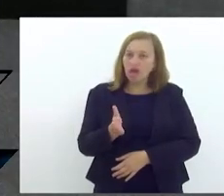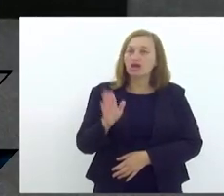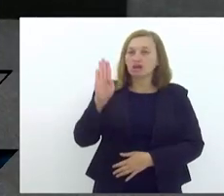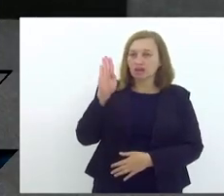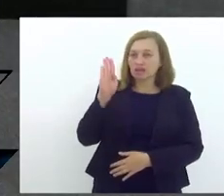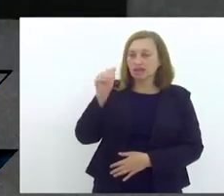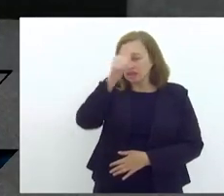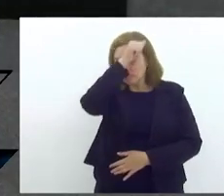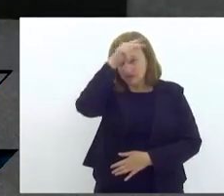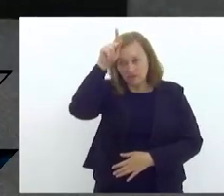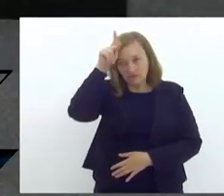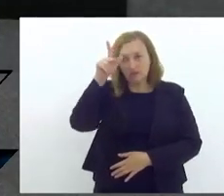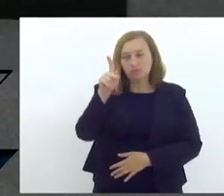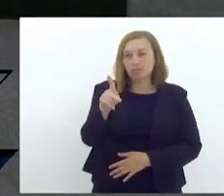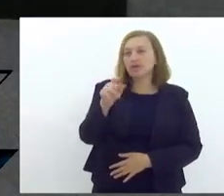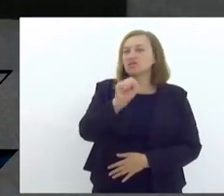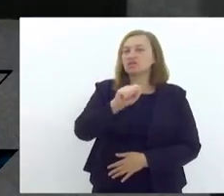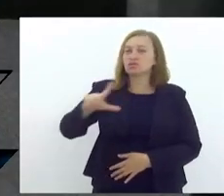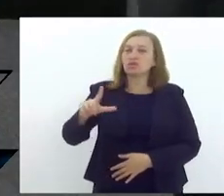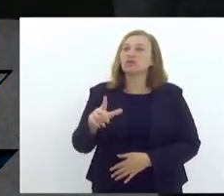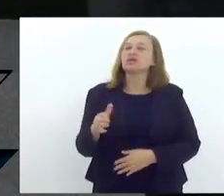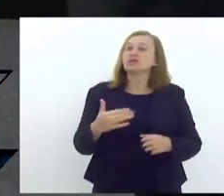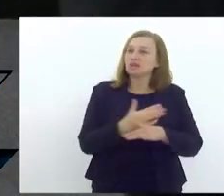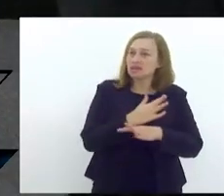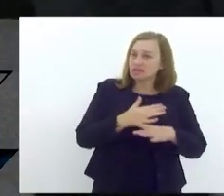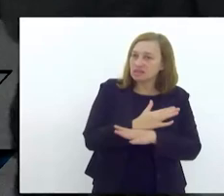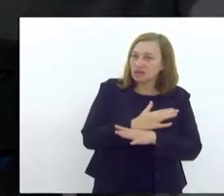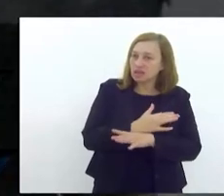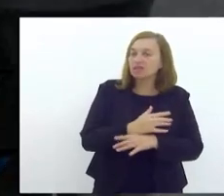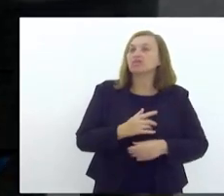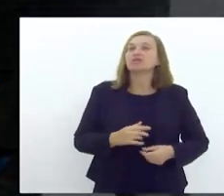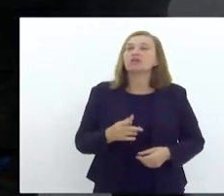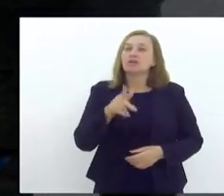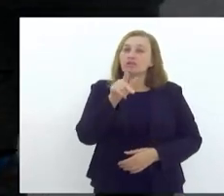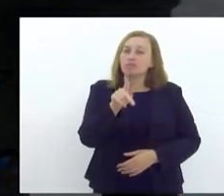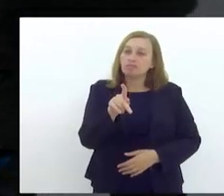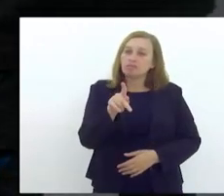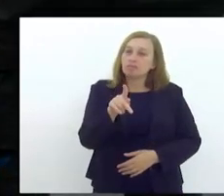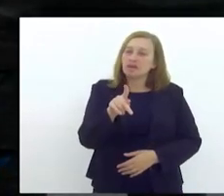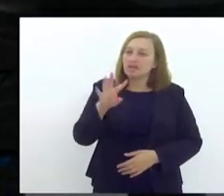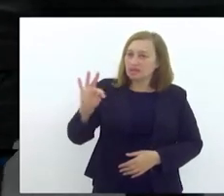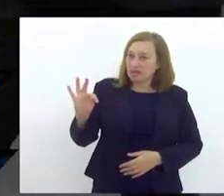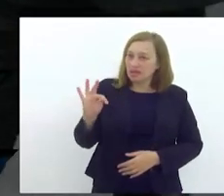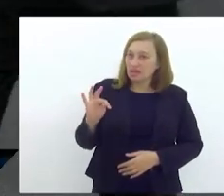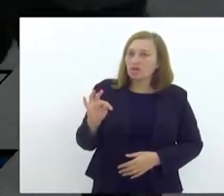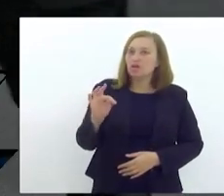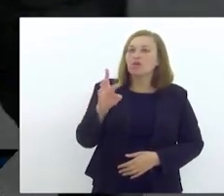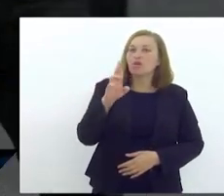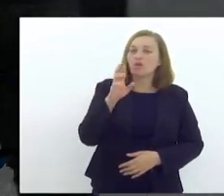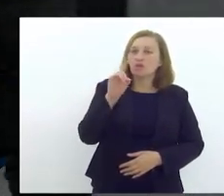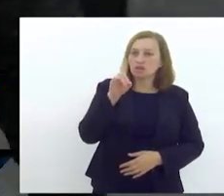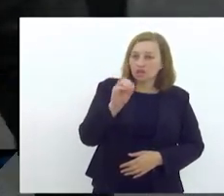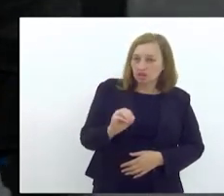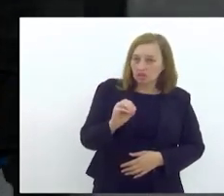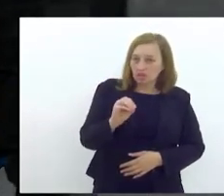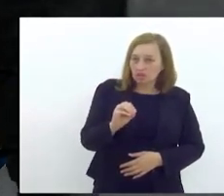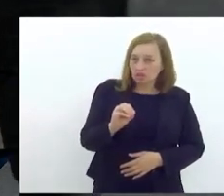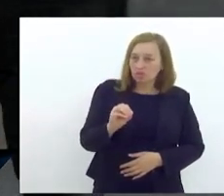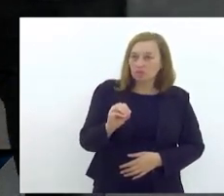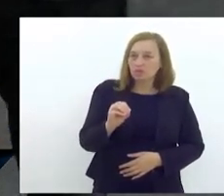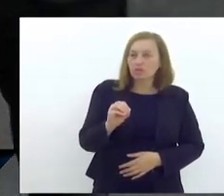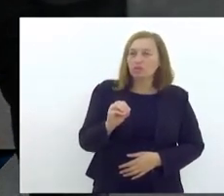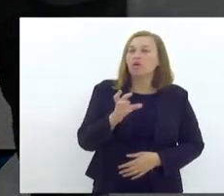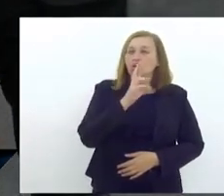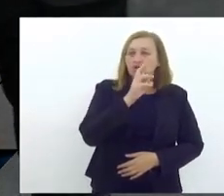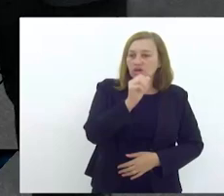a prefeito do PSOL na na cidade em contraposição ao PT que o Rodrigo inclusive o candidato do PT o Rodrigo Amorim